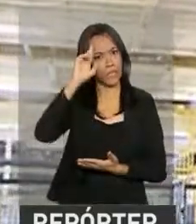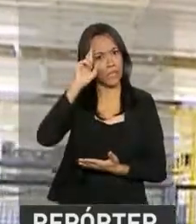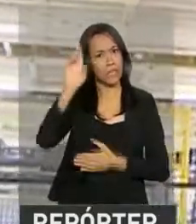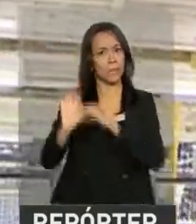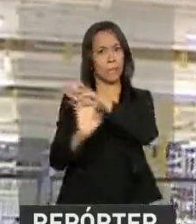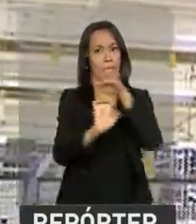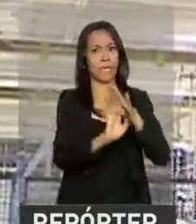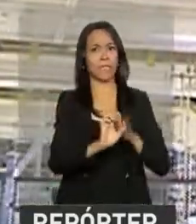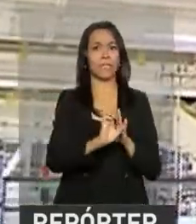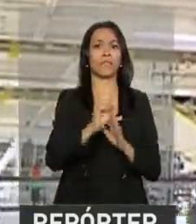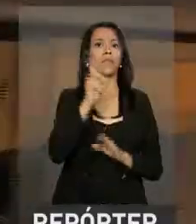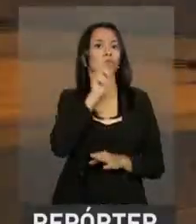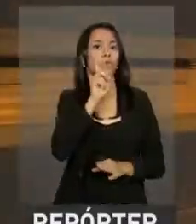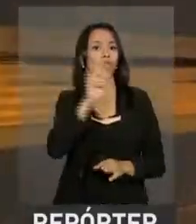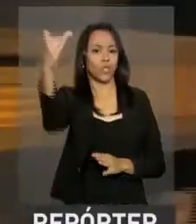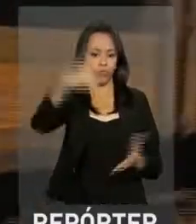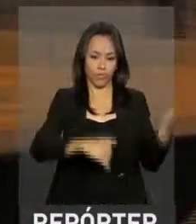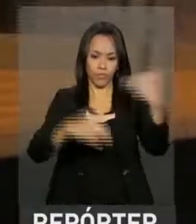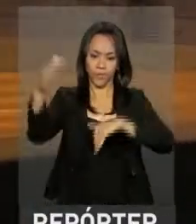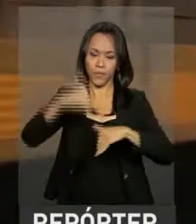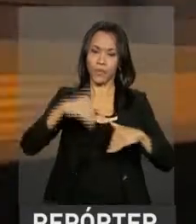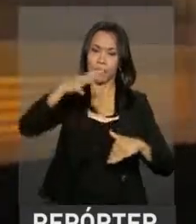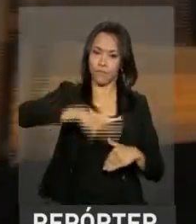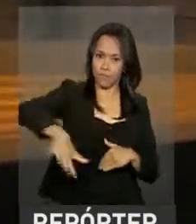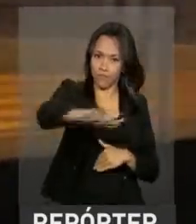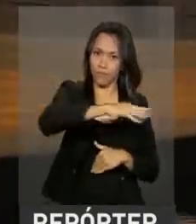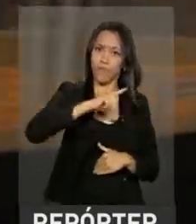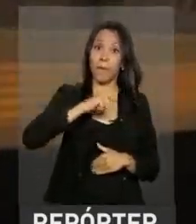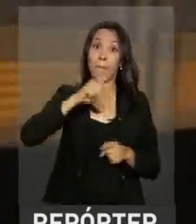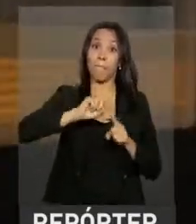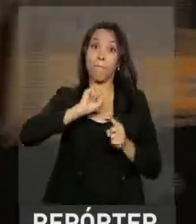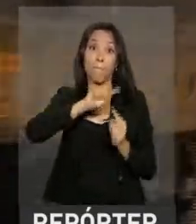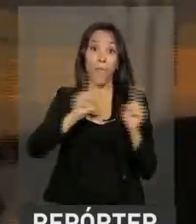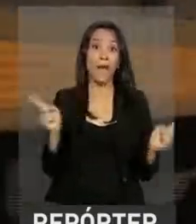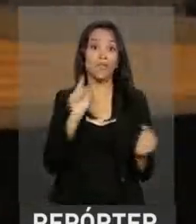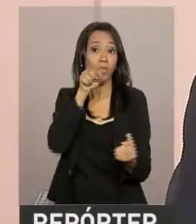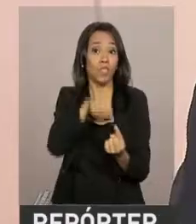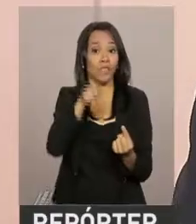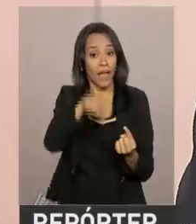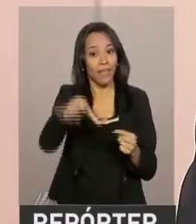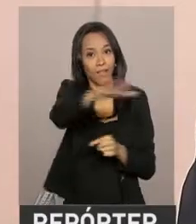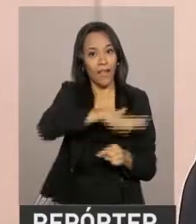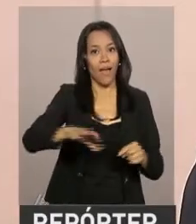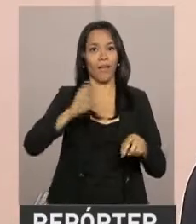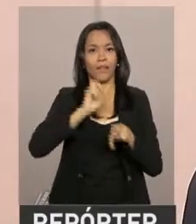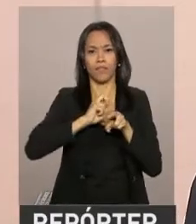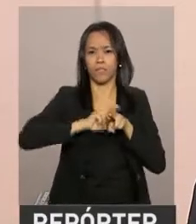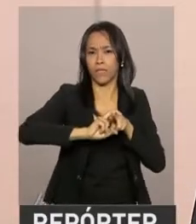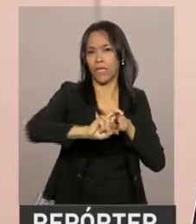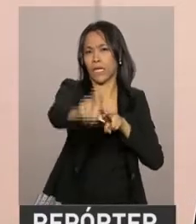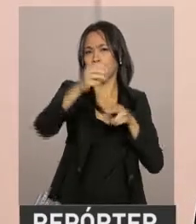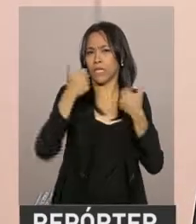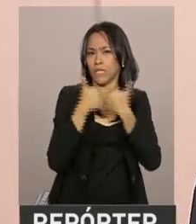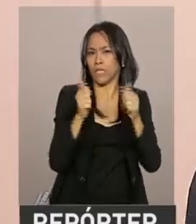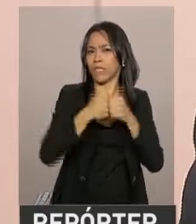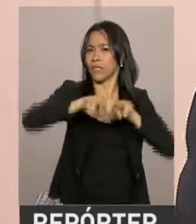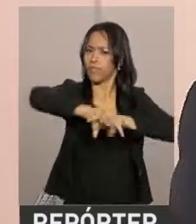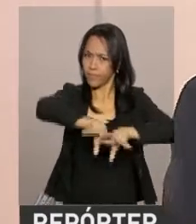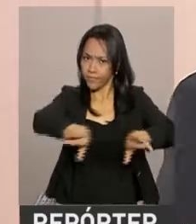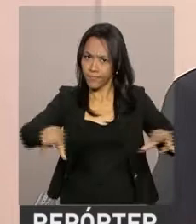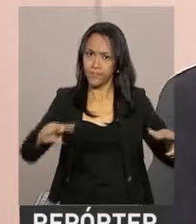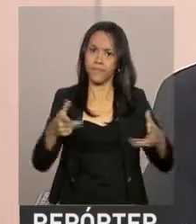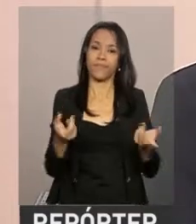setores como o automobilístico mas a ideia é atrair investidores para a área de transporte nosso desafio é identificar